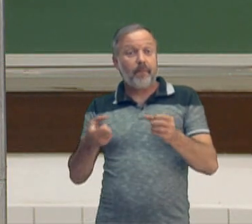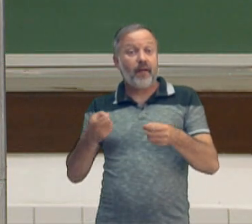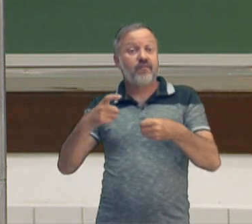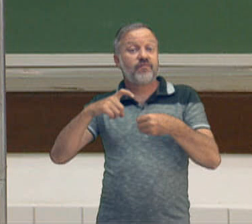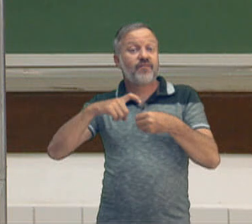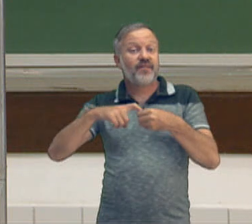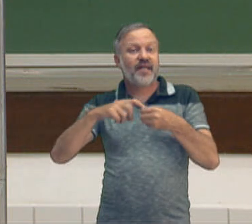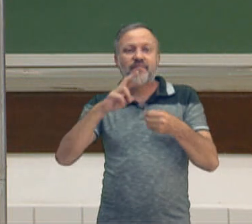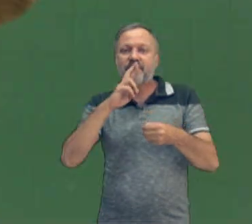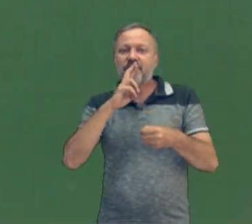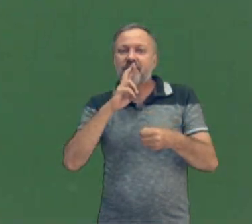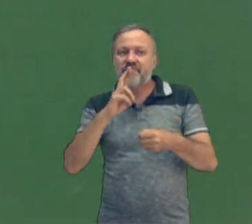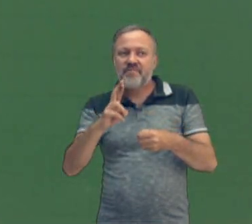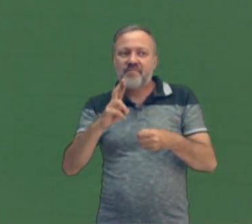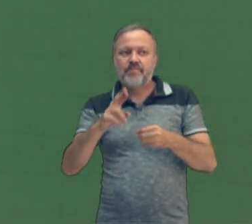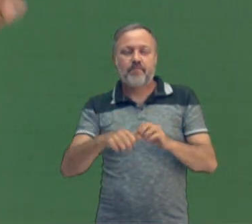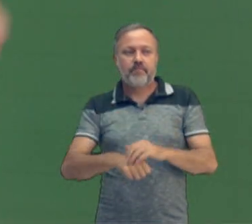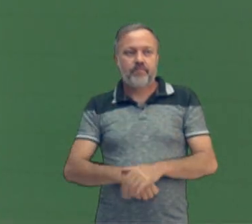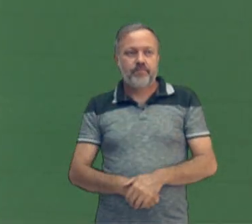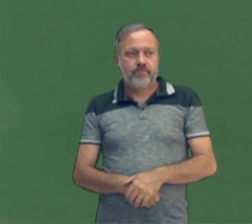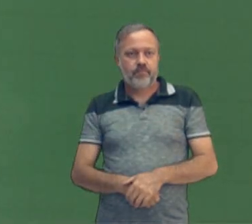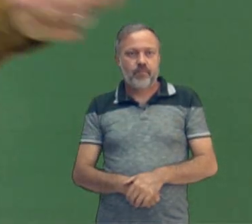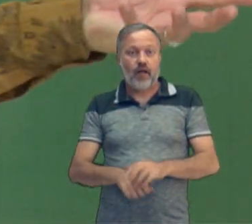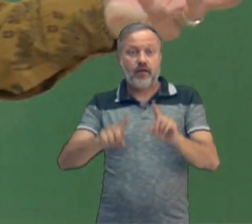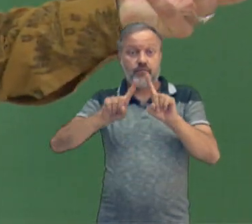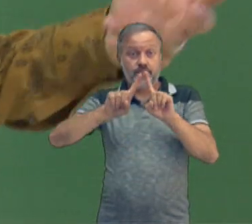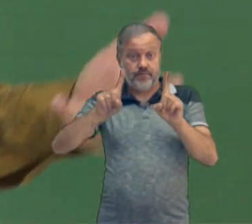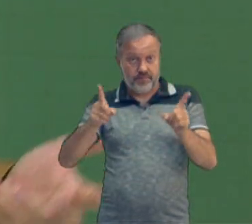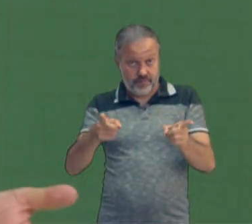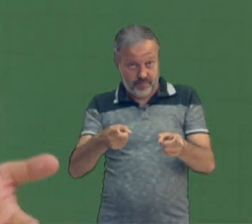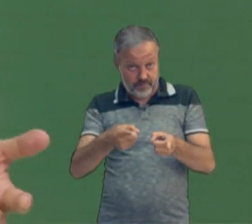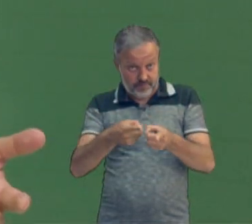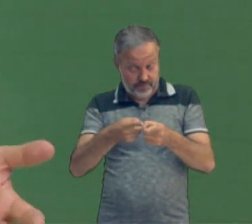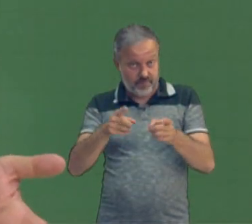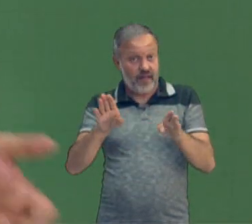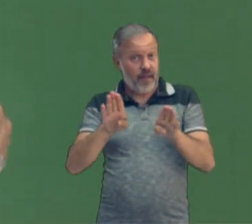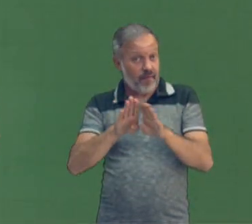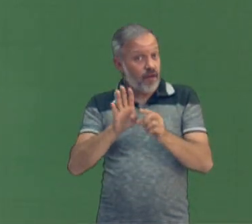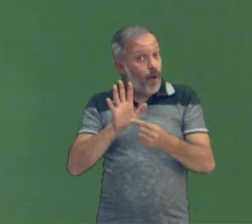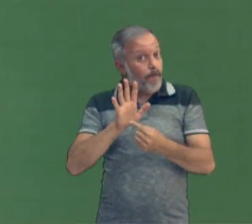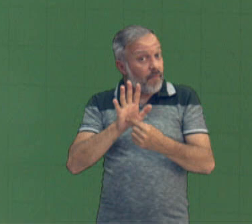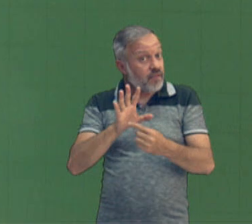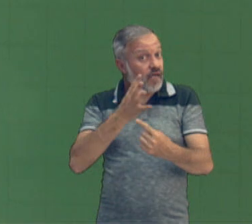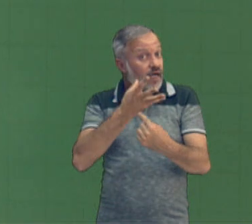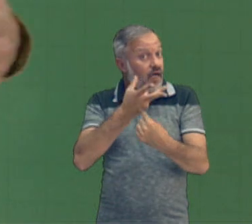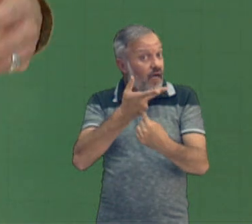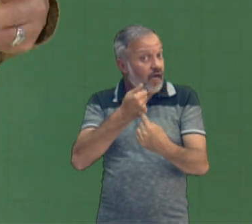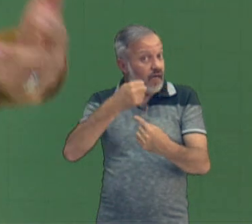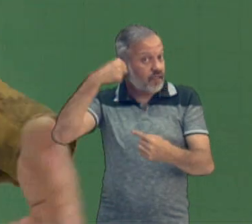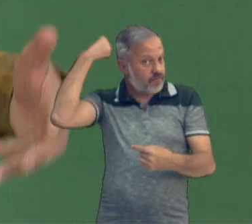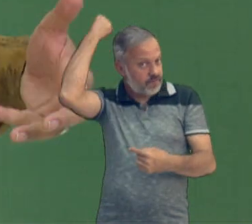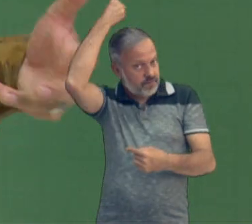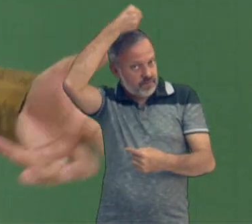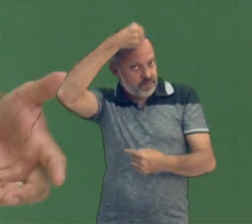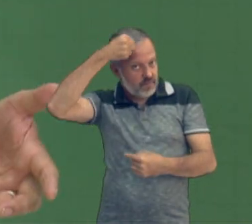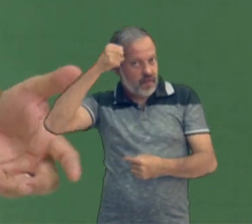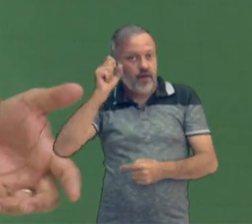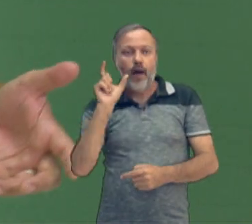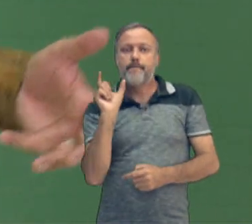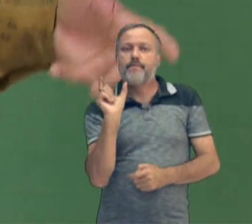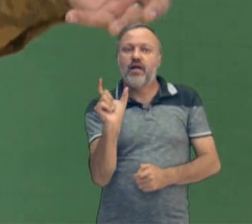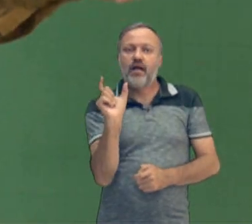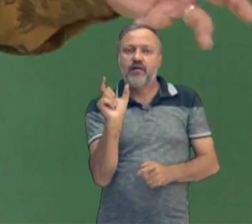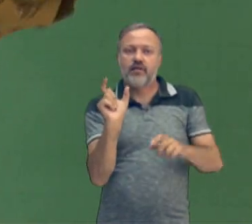Voltamos com a resolução do nosso quiz. As mandalas, que também são uma forma de arte sagrada. Então, a palavra